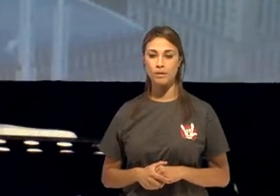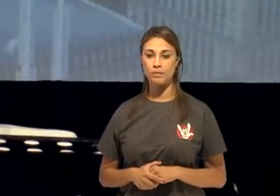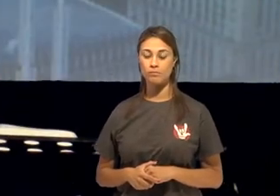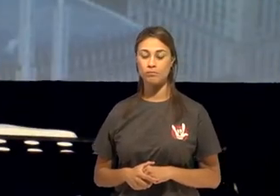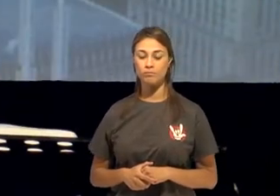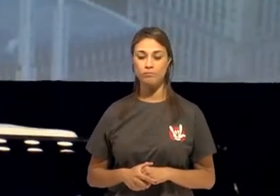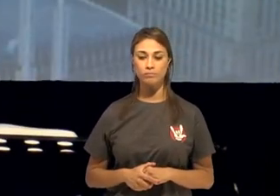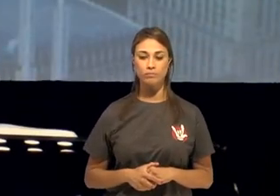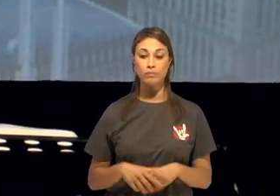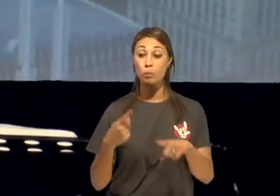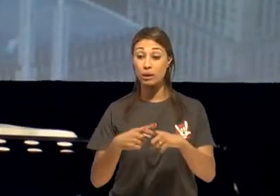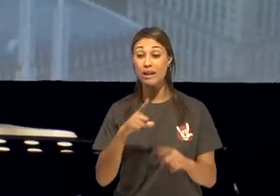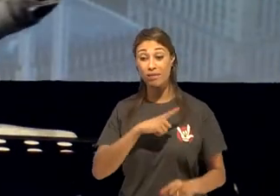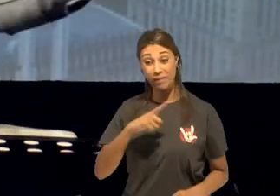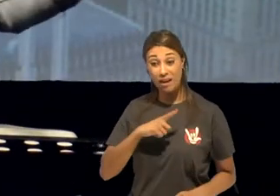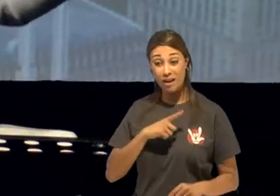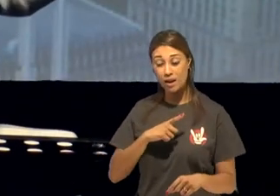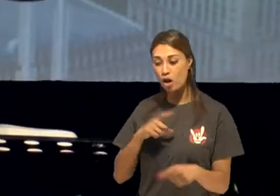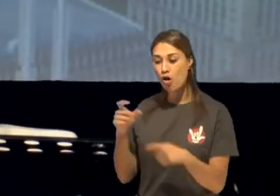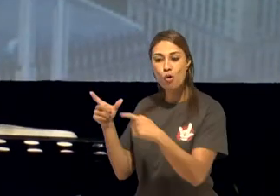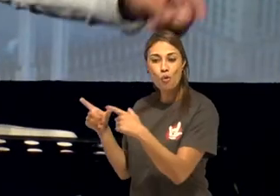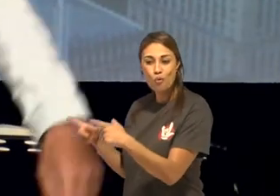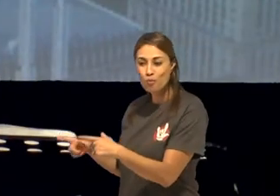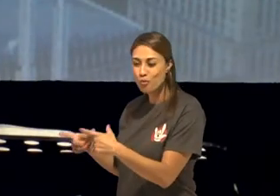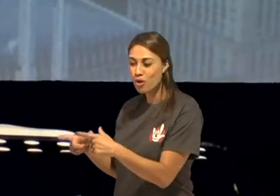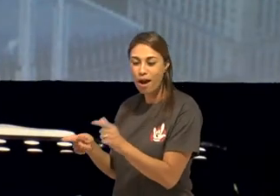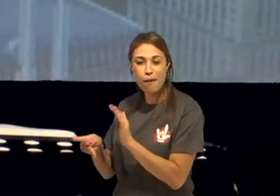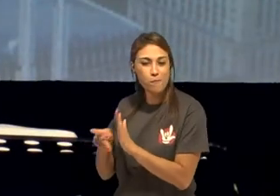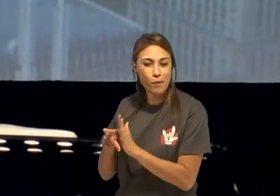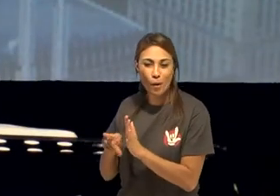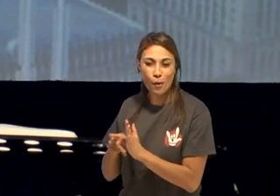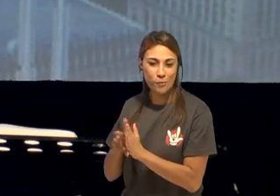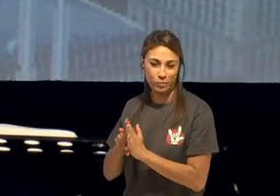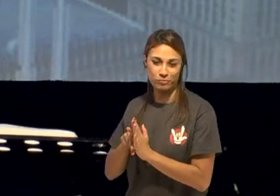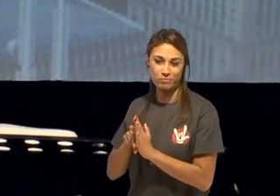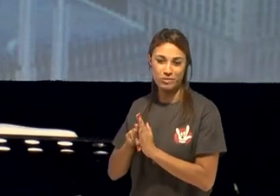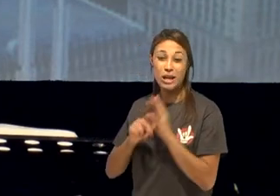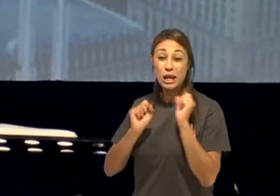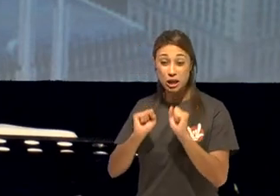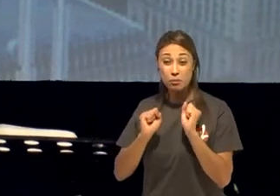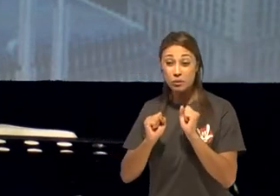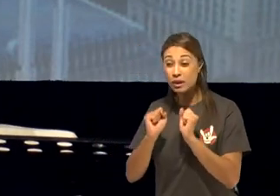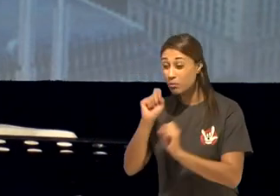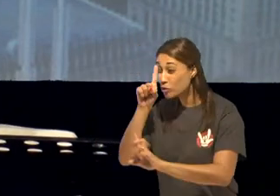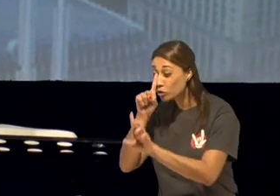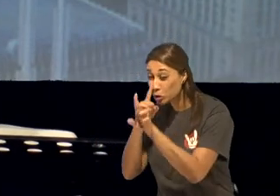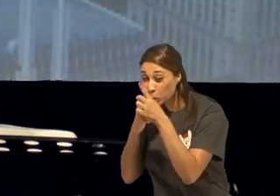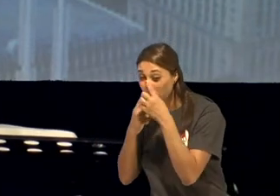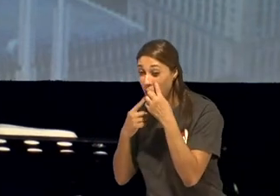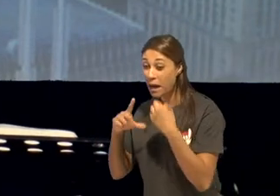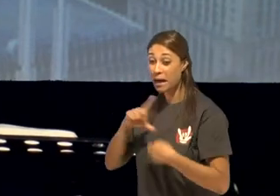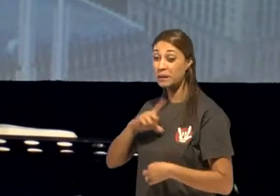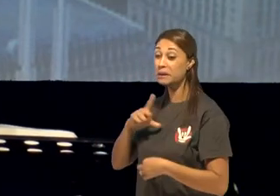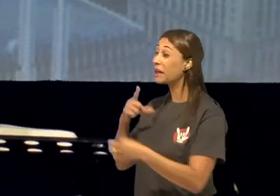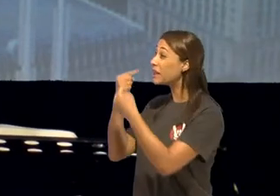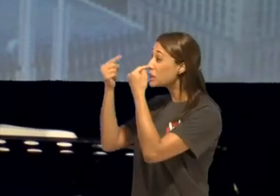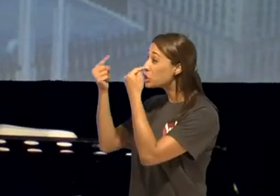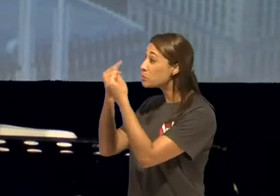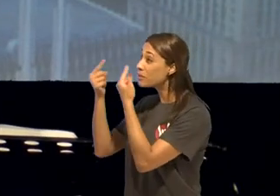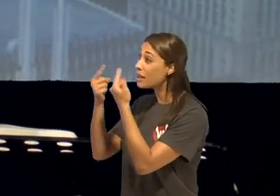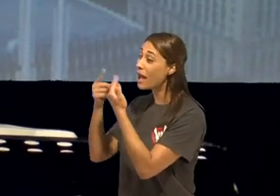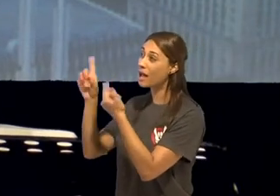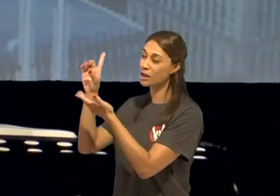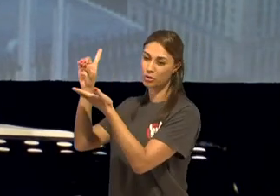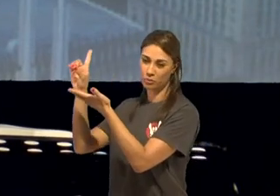chorar. Existe um lugar onde você pode ficar triste. Mas você não pode permitir que a frustração do